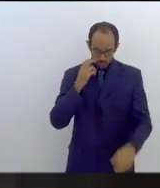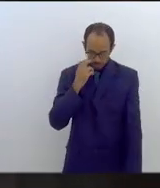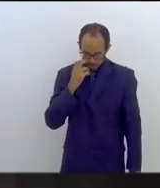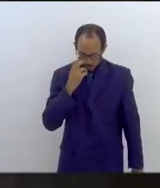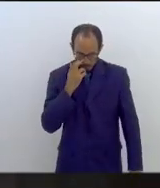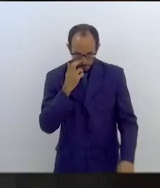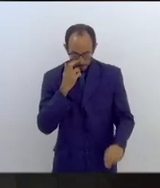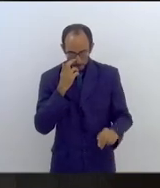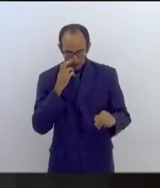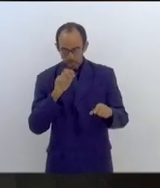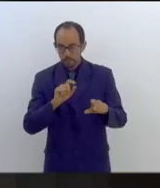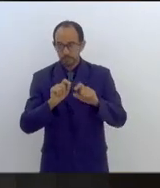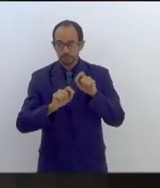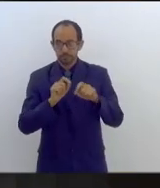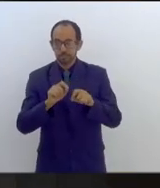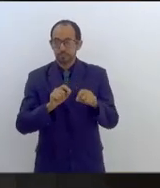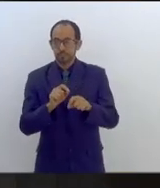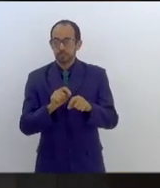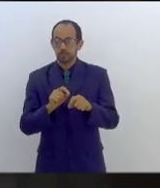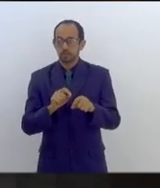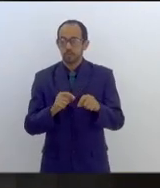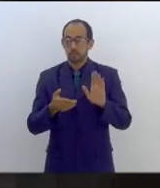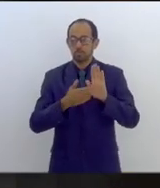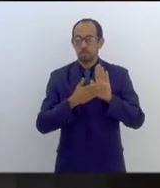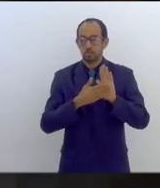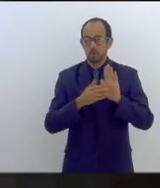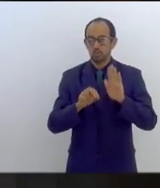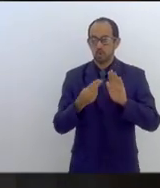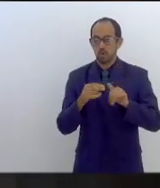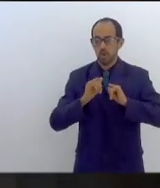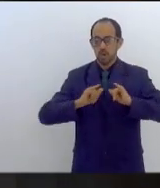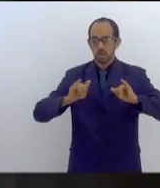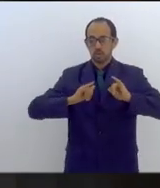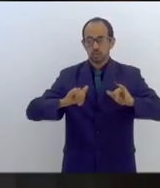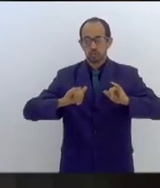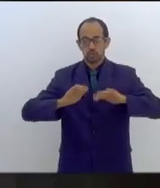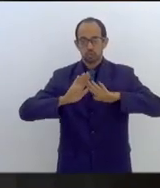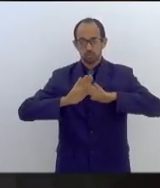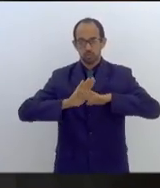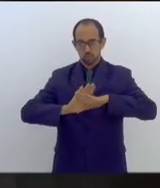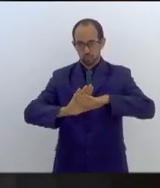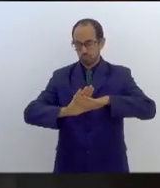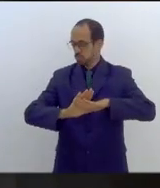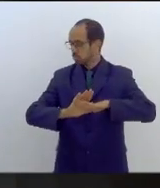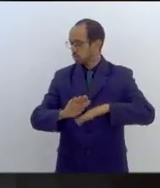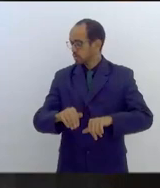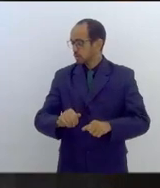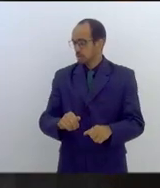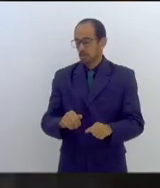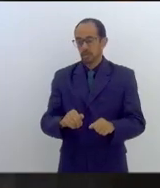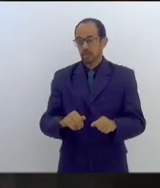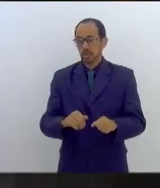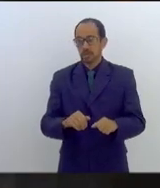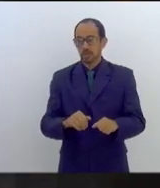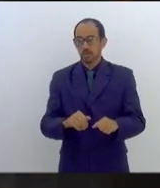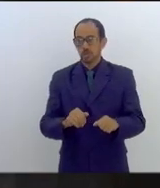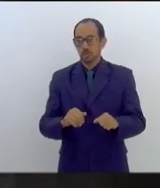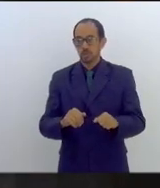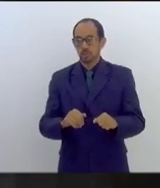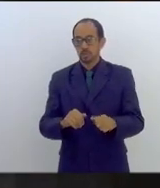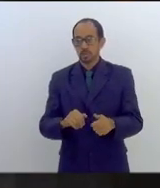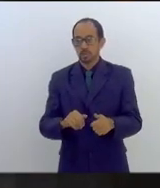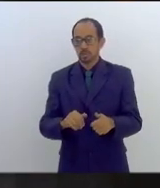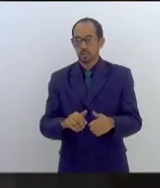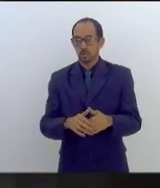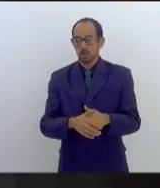ele ou propôs ou ajudou a fazer, deputado Valdeque Carneiro, a maior parte dos nossos